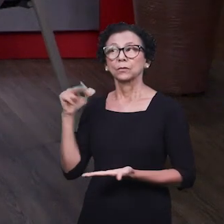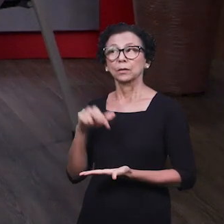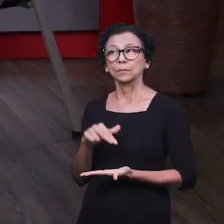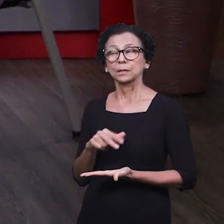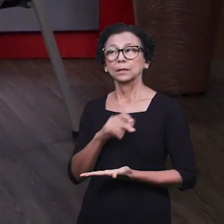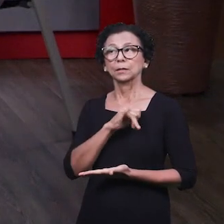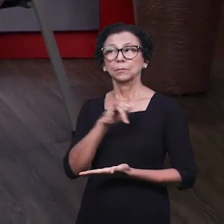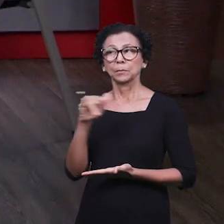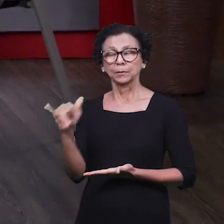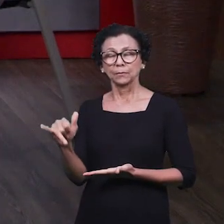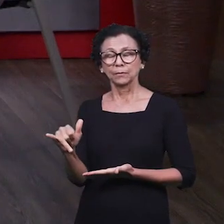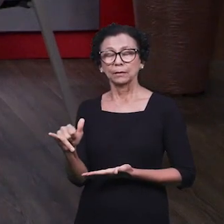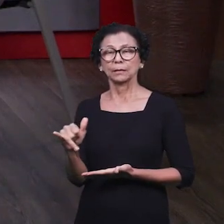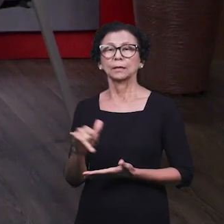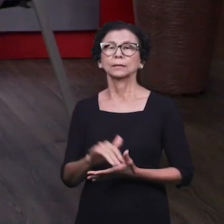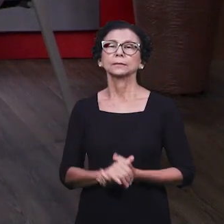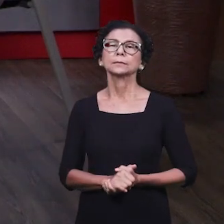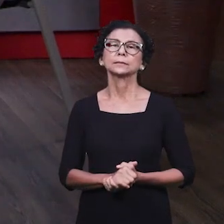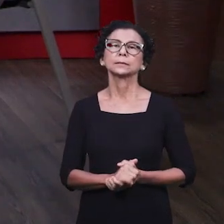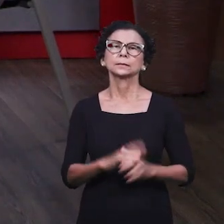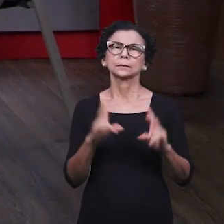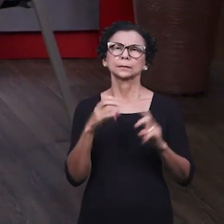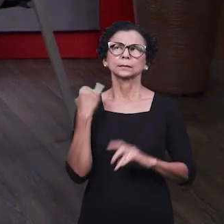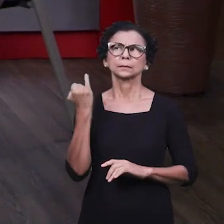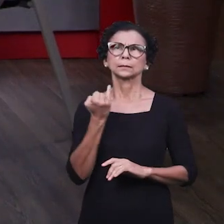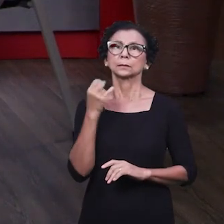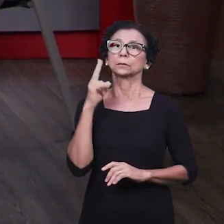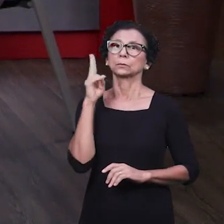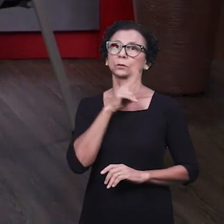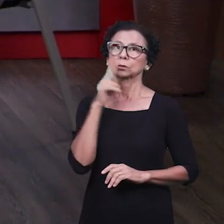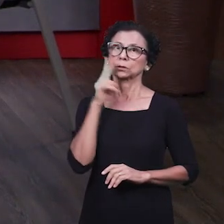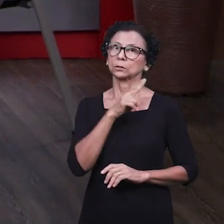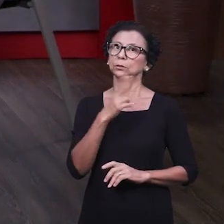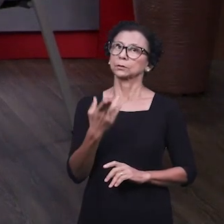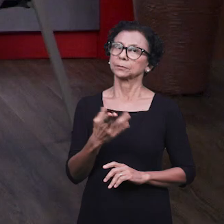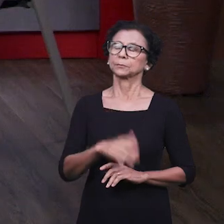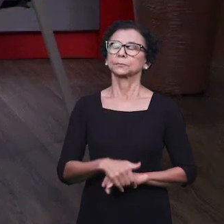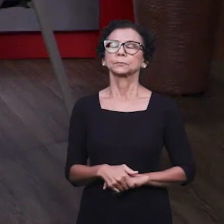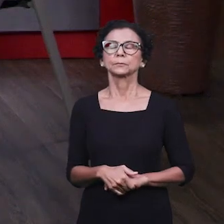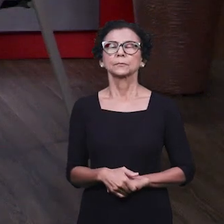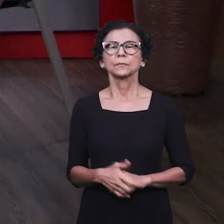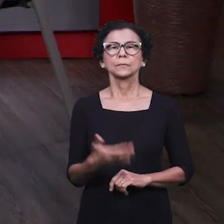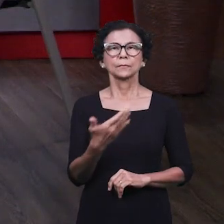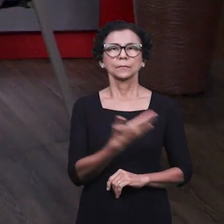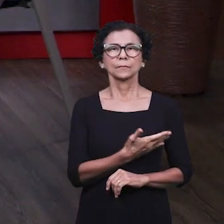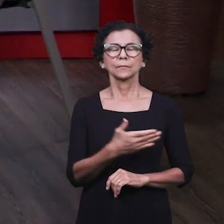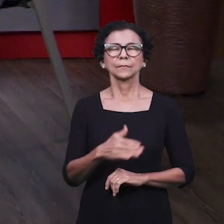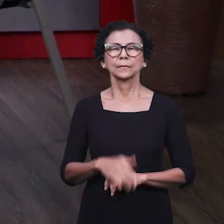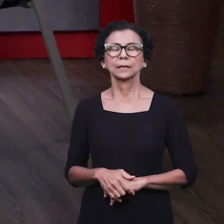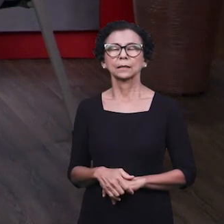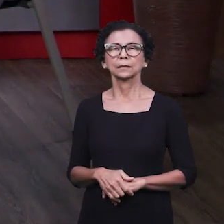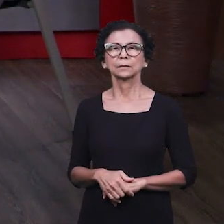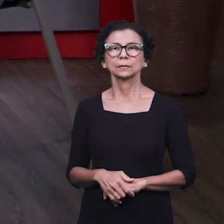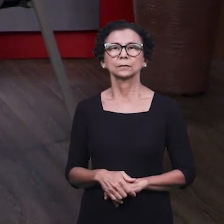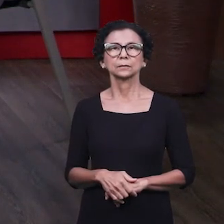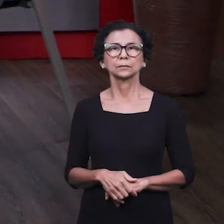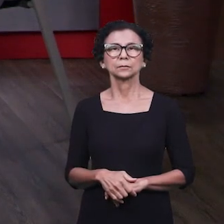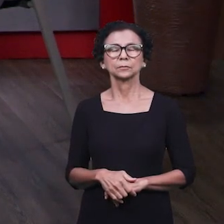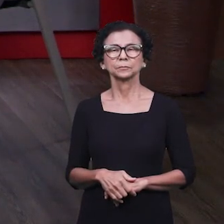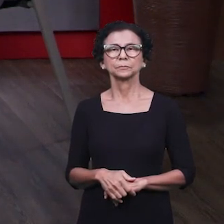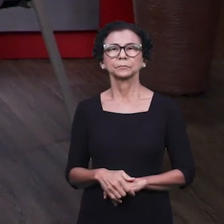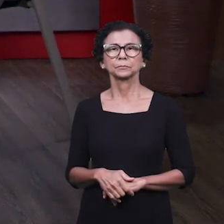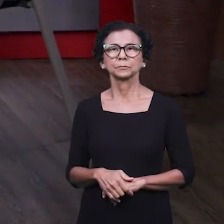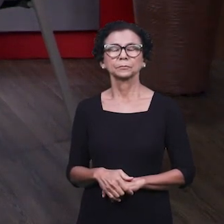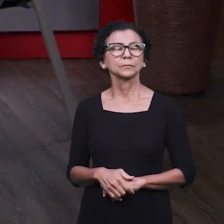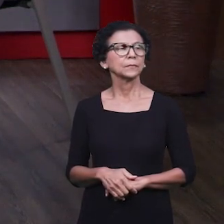verdade, tão antigo, mas tão urgente, né? é verdade, muito bom. A irmã Davina, ela é formada em